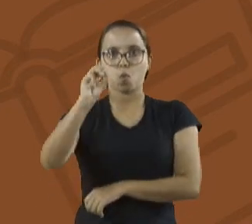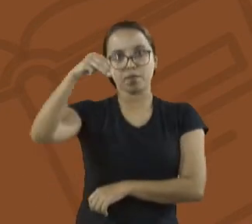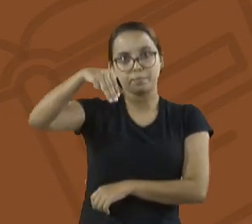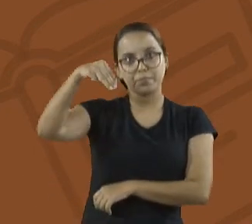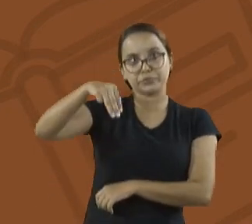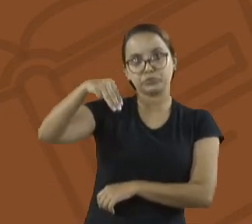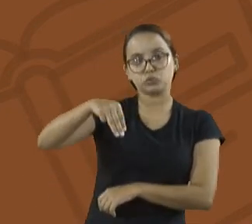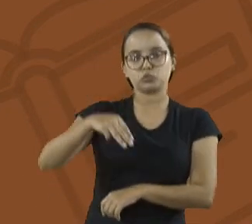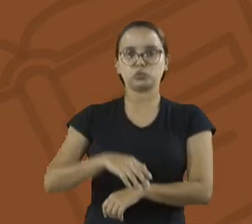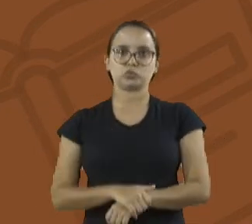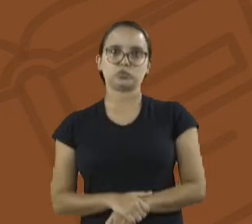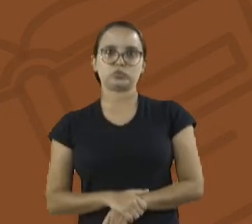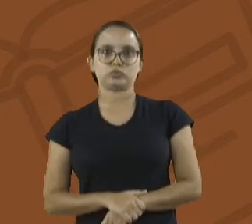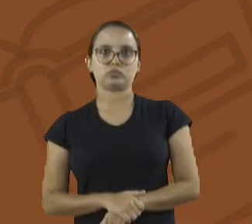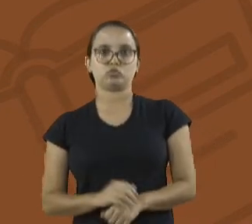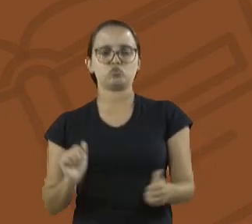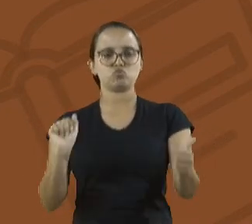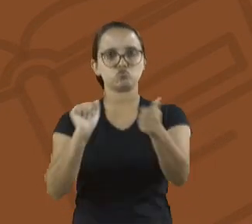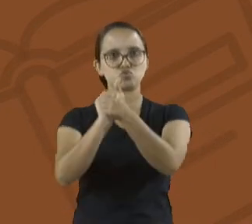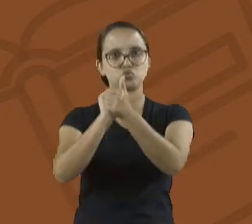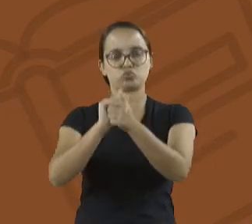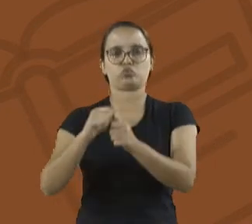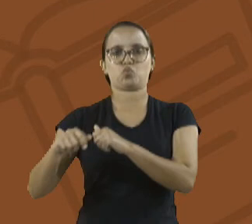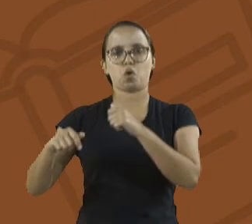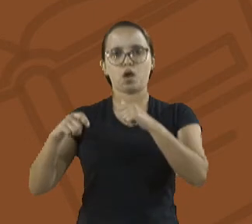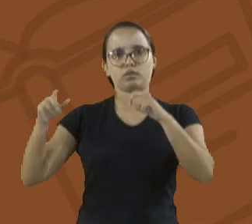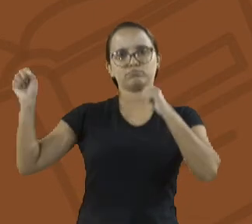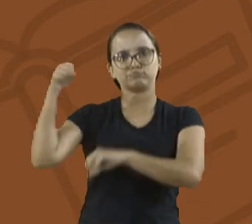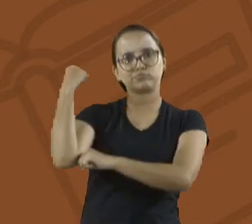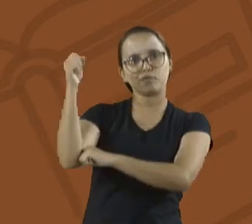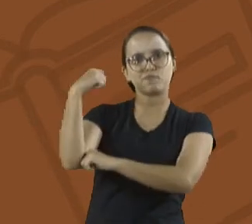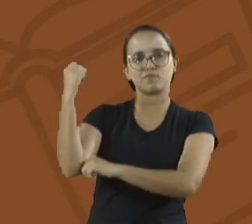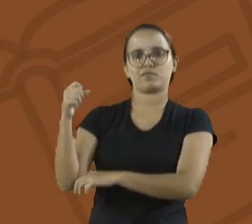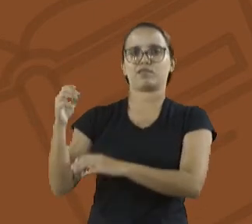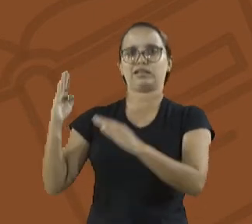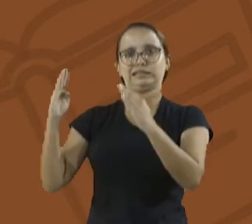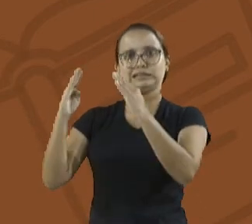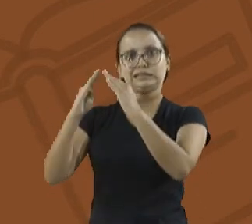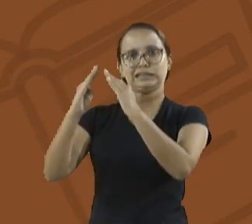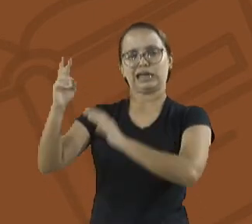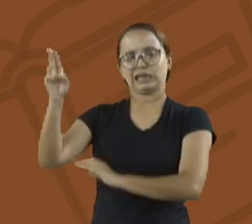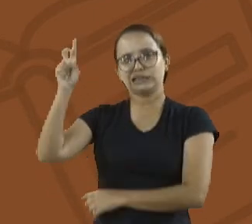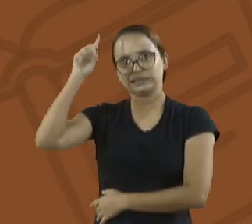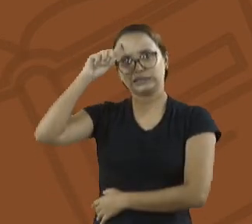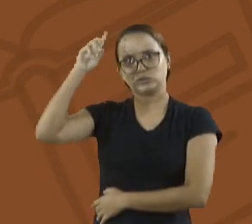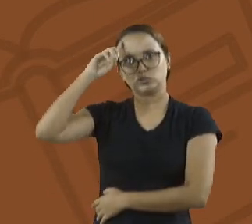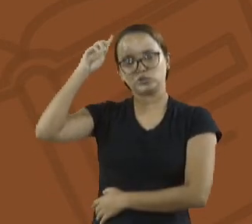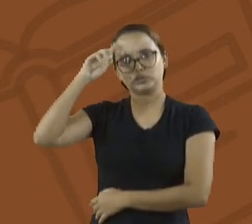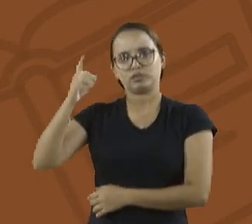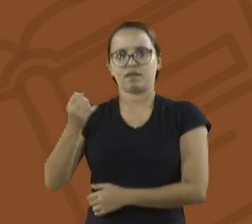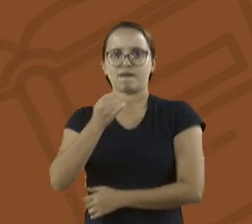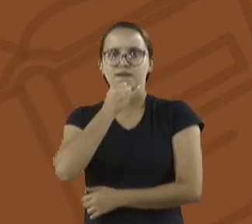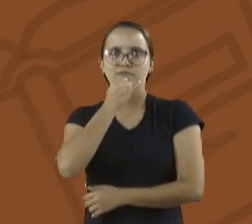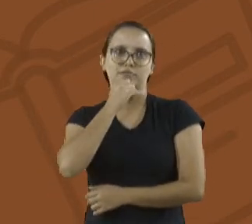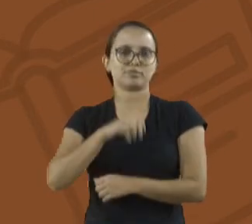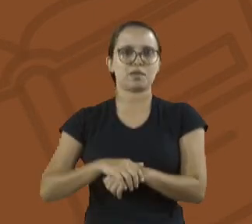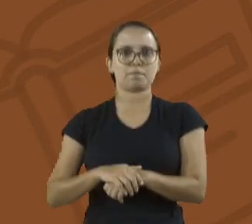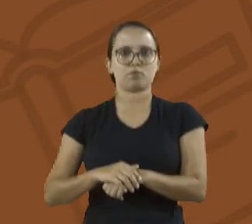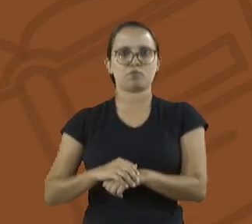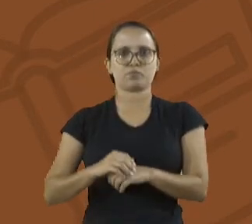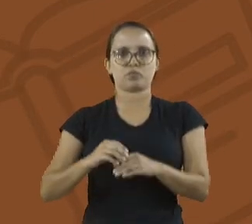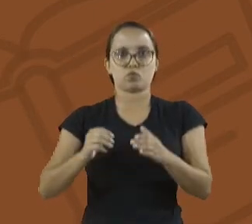complementação de uma atividade diária que vocês fazem dentro de casa. Quem lava carro, quem